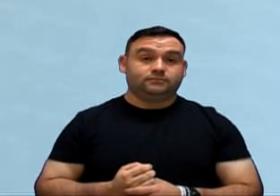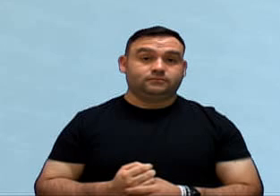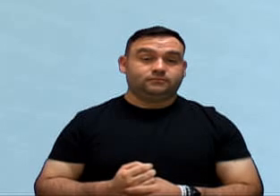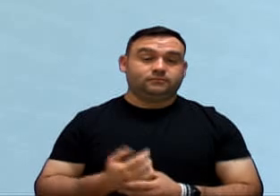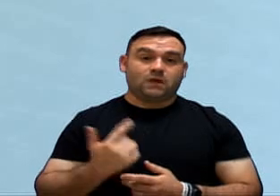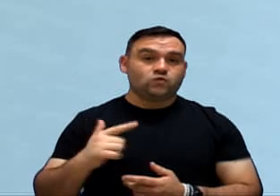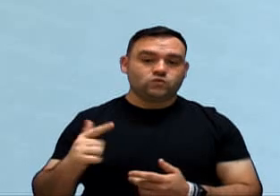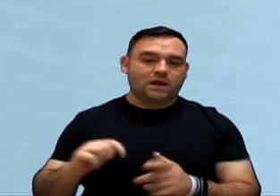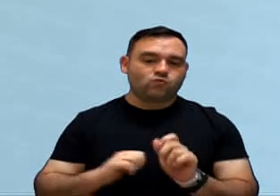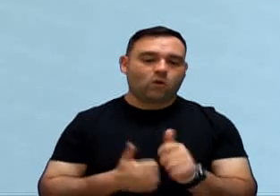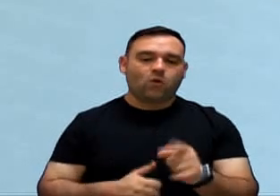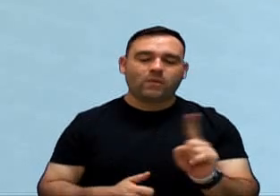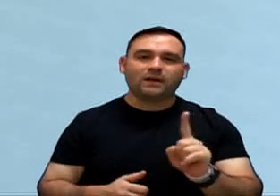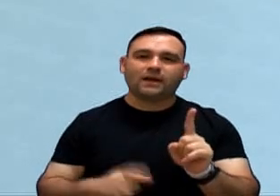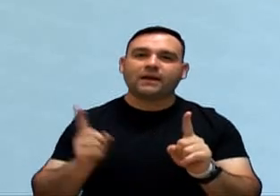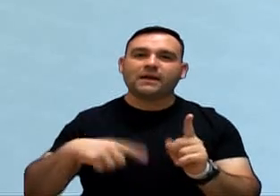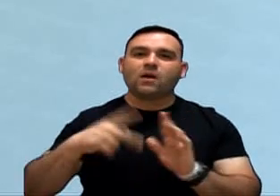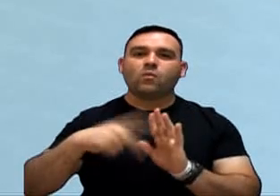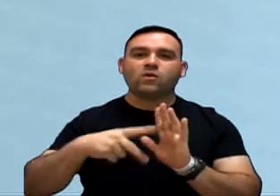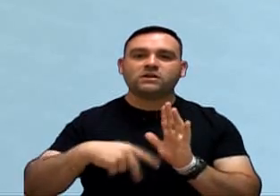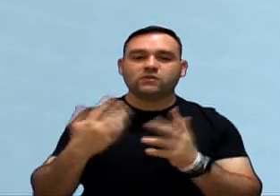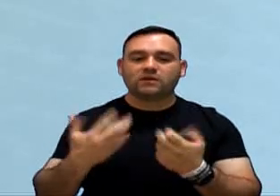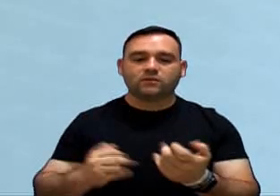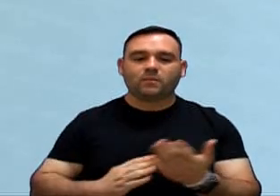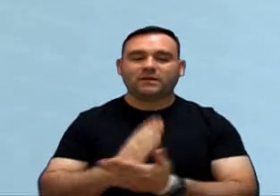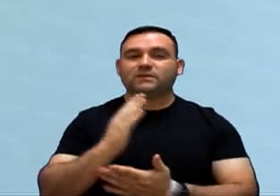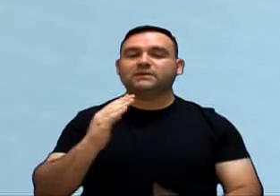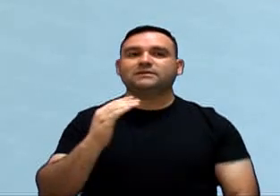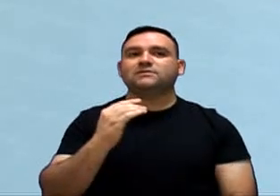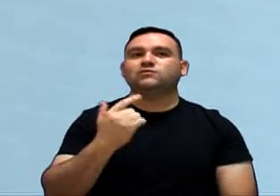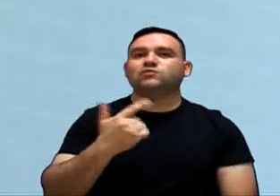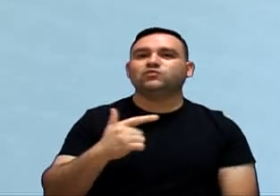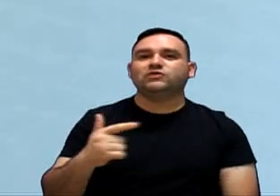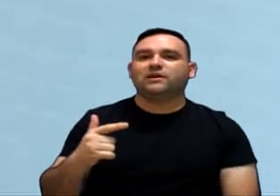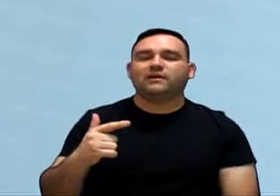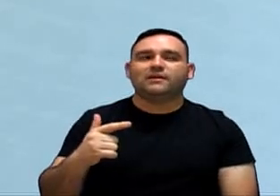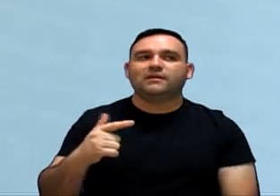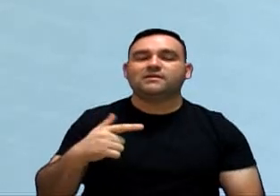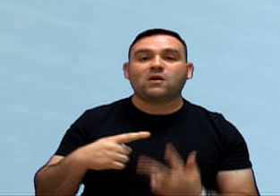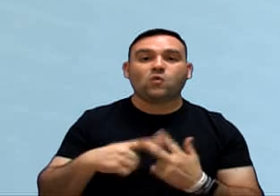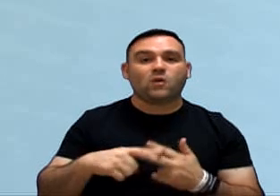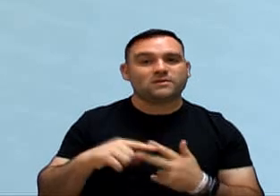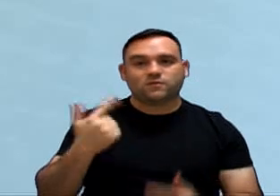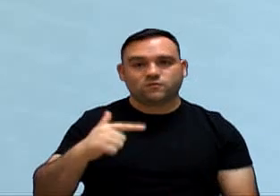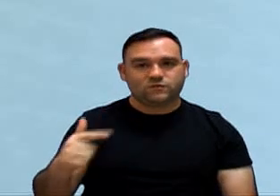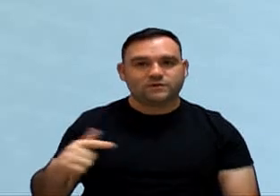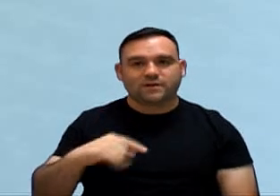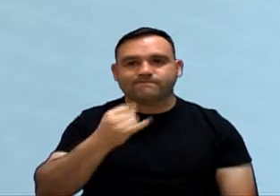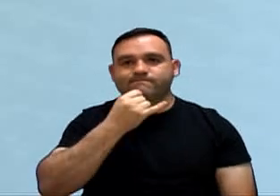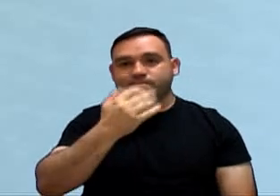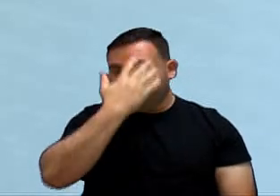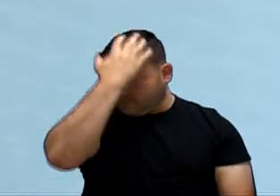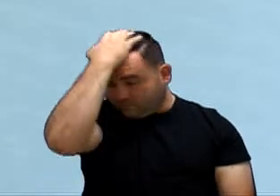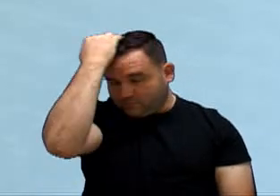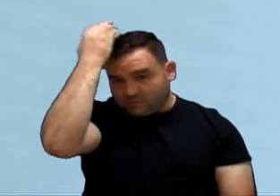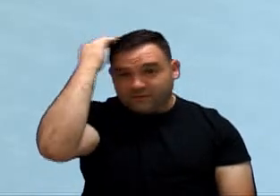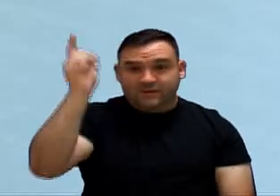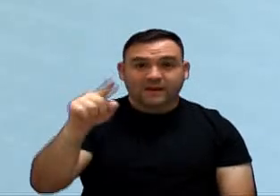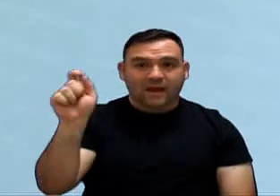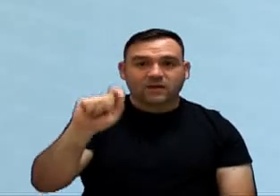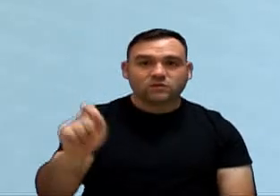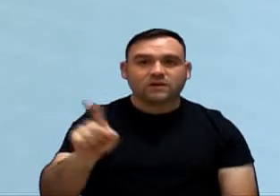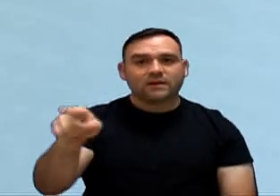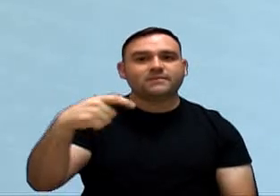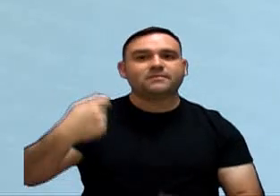Salatiel? Foi um projeto que, infelizmente, foi aprovado aqui sem correção, lamentável, e de uma instituição que merece